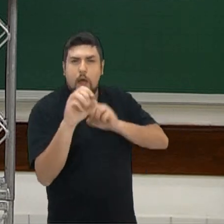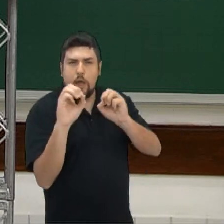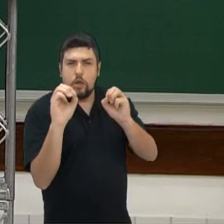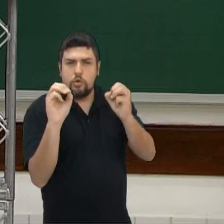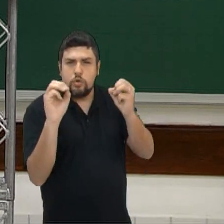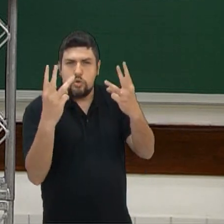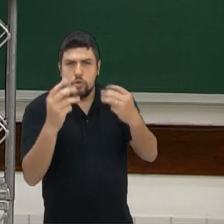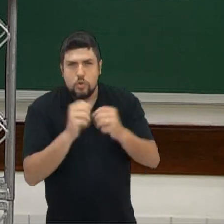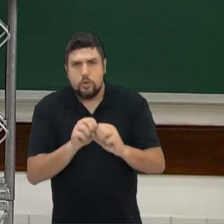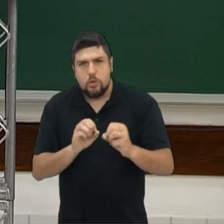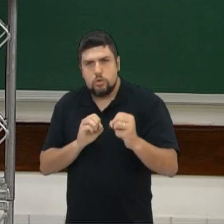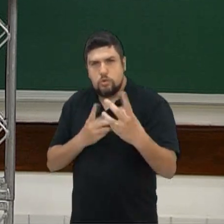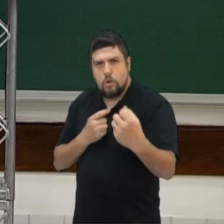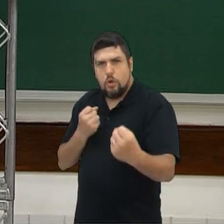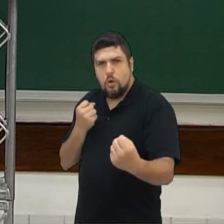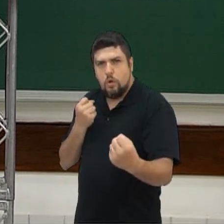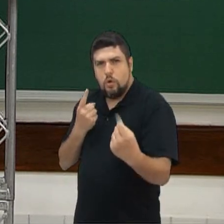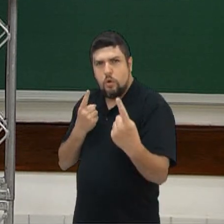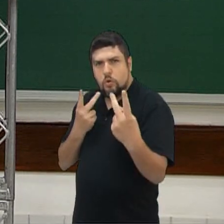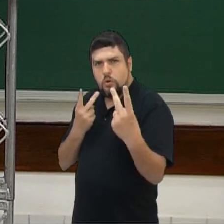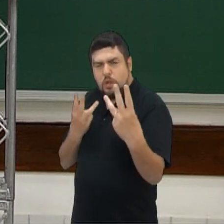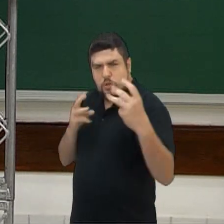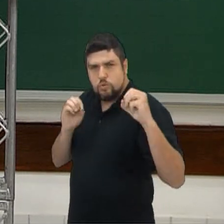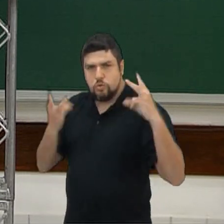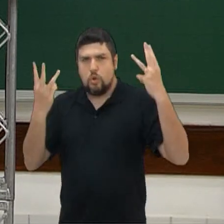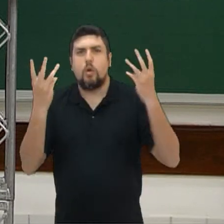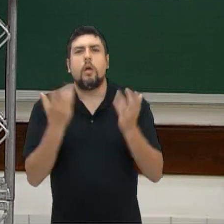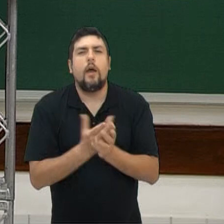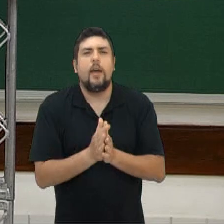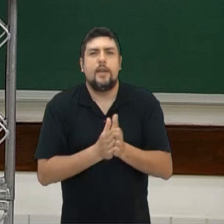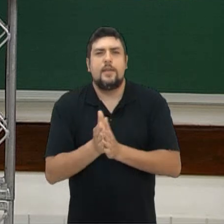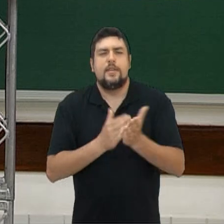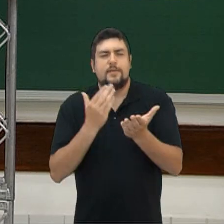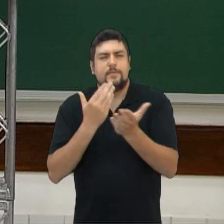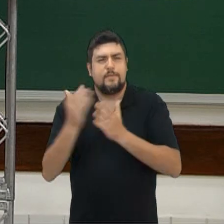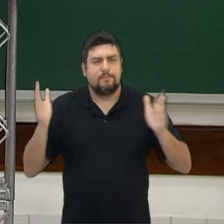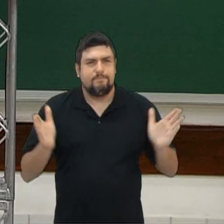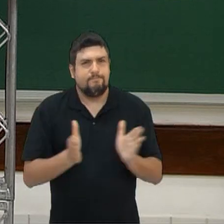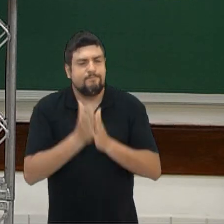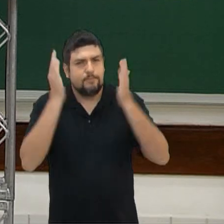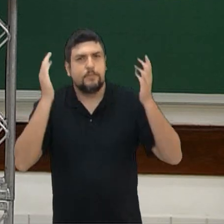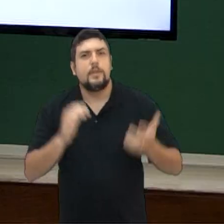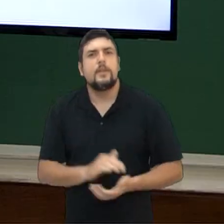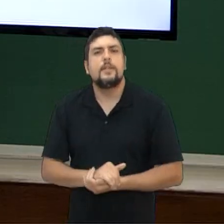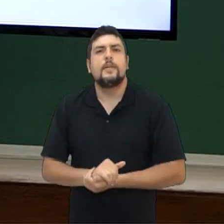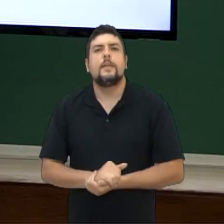daqui. 1, 2, 3 e show, galera! Maravilha, então.